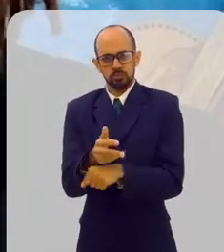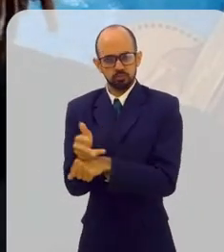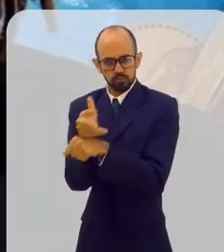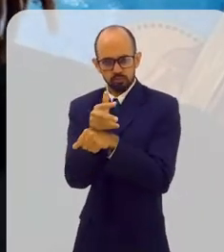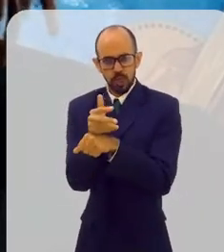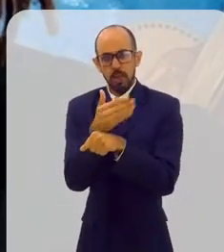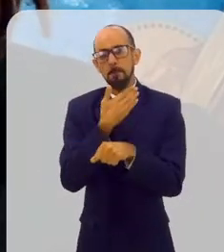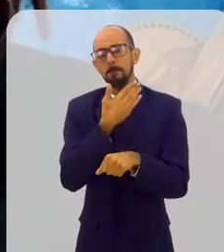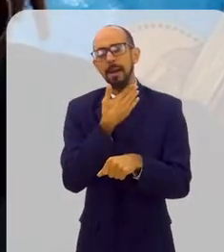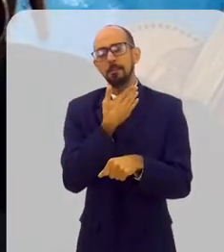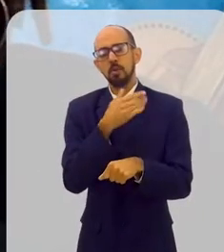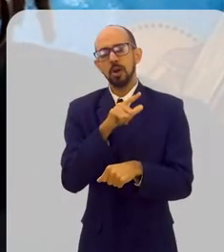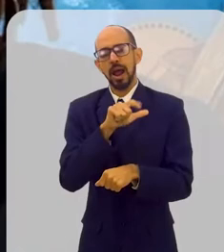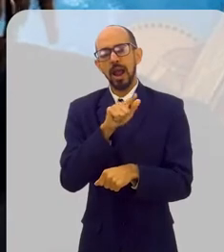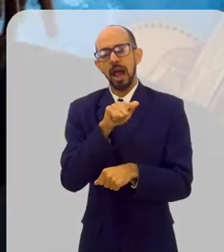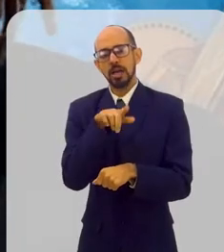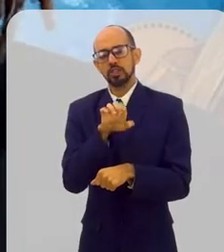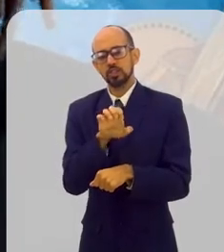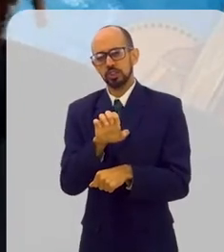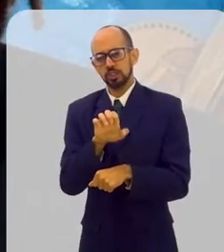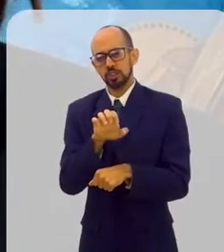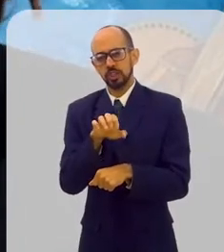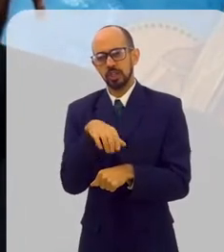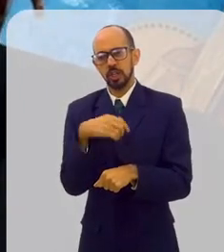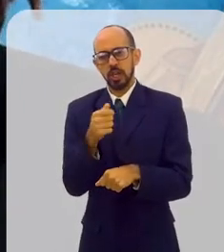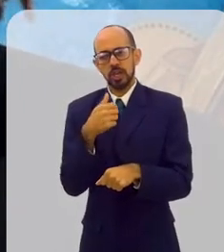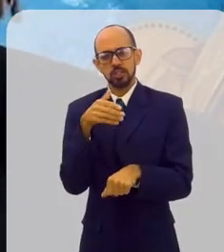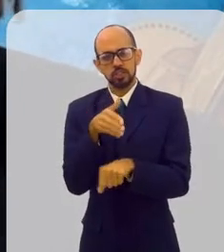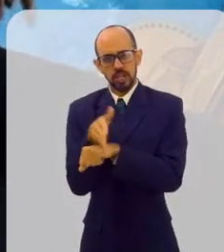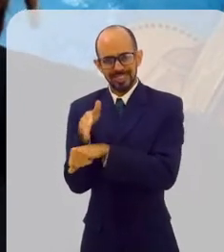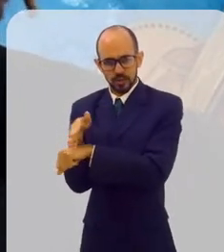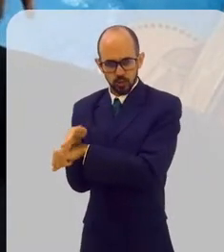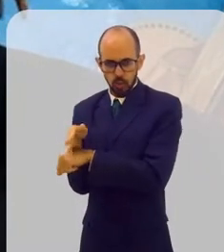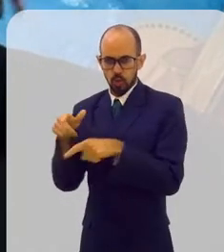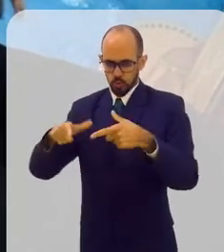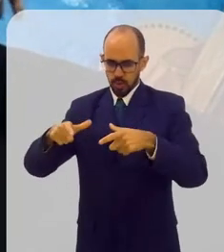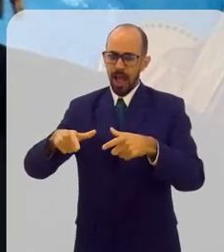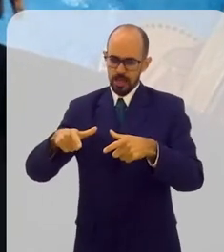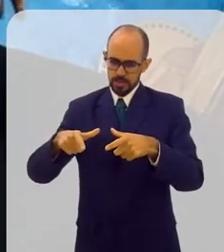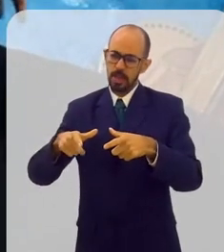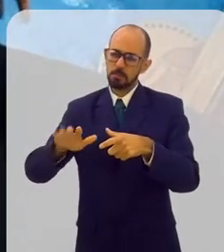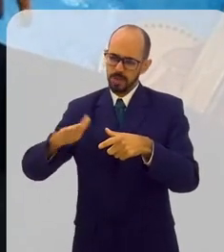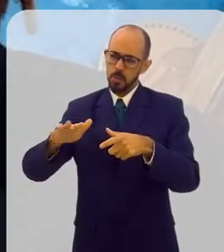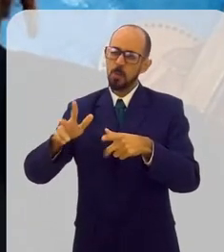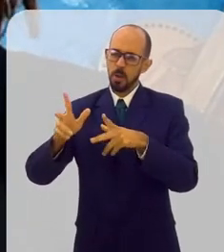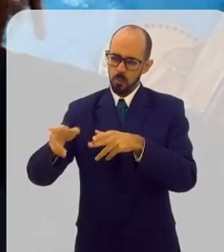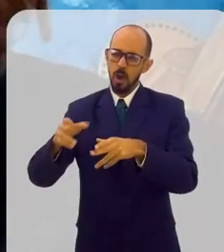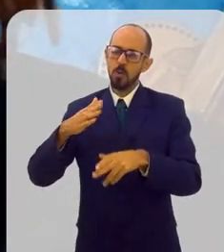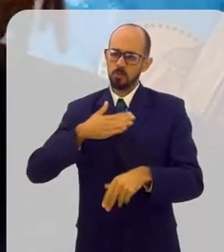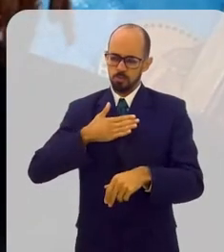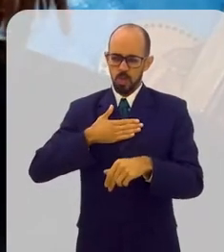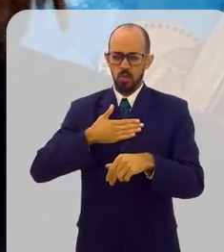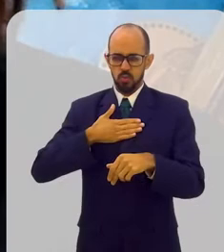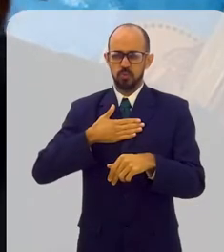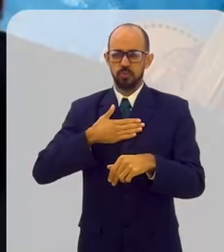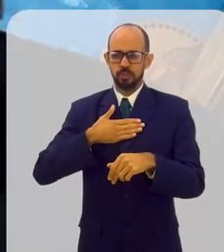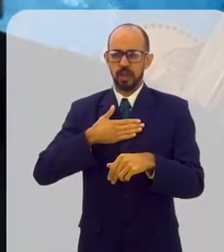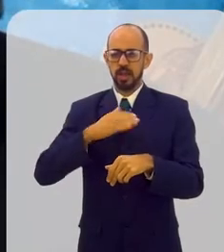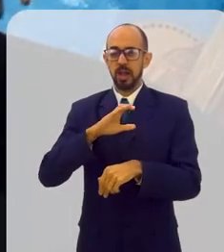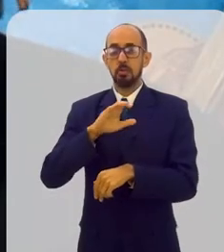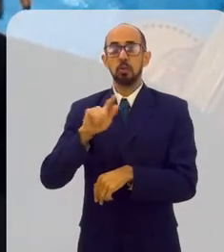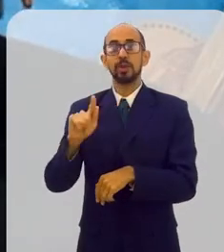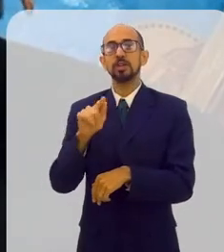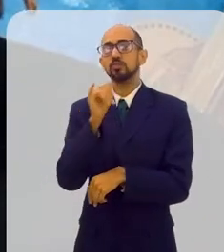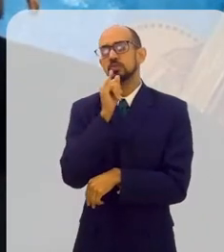na Laje, a gente teve a sorte de ir para alguns lugares que me lembram muito, os quintais, os bairros. Enfim,